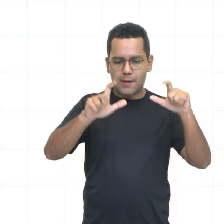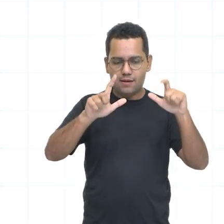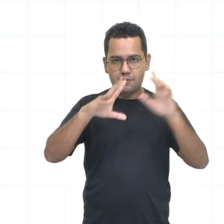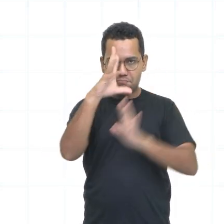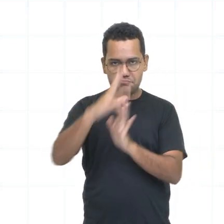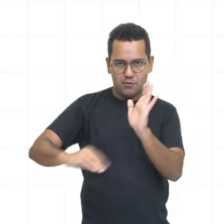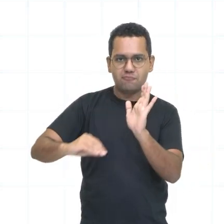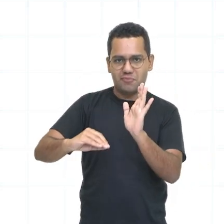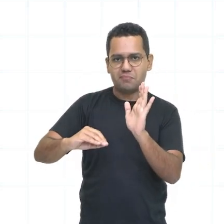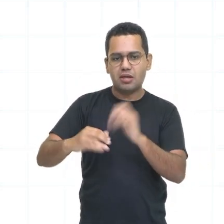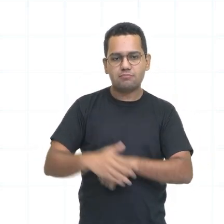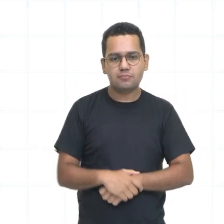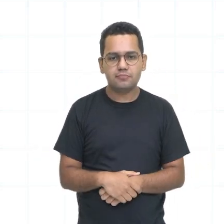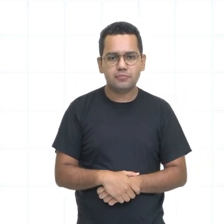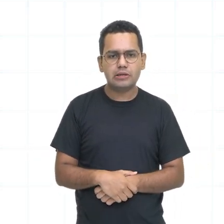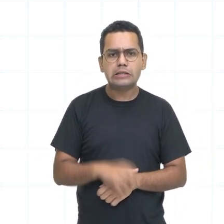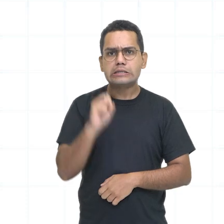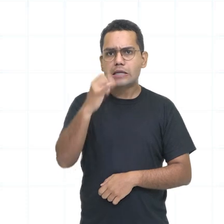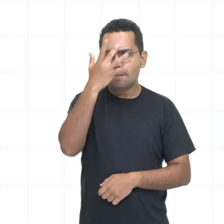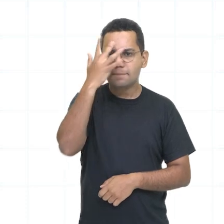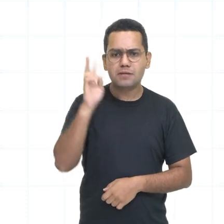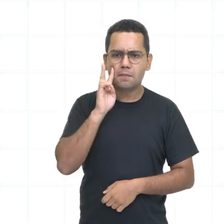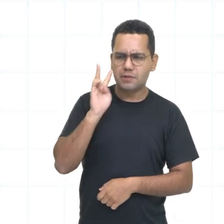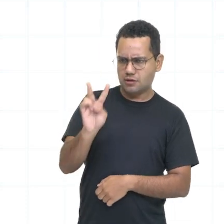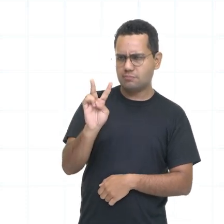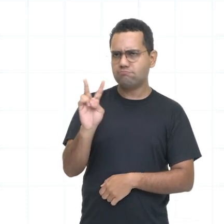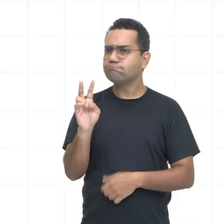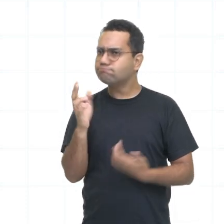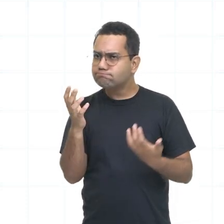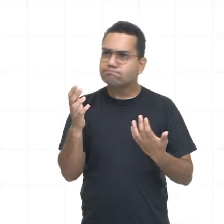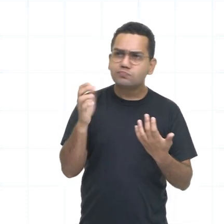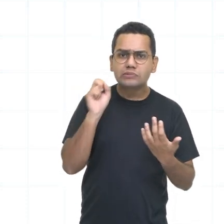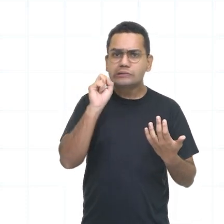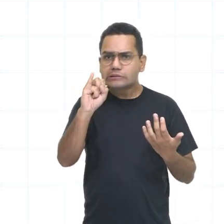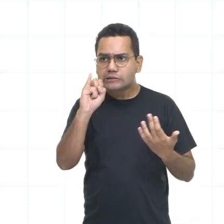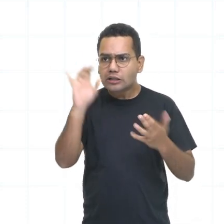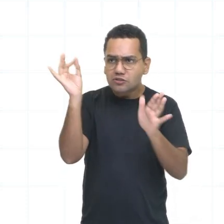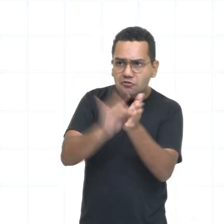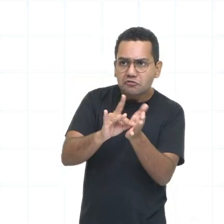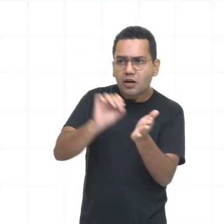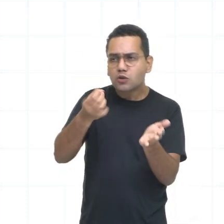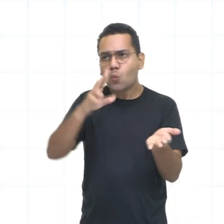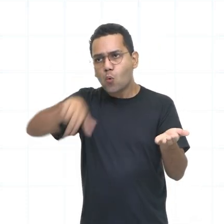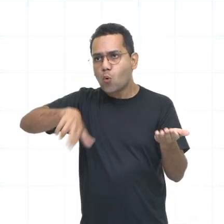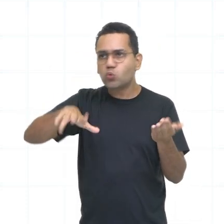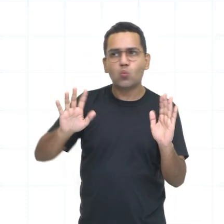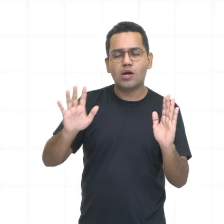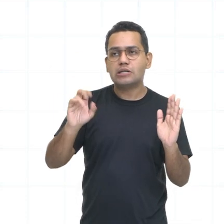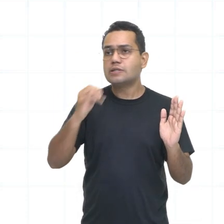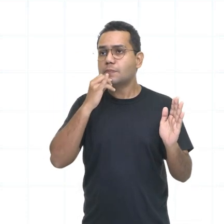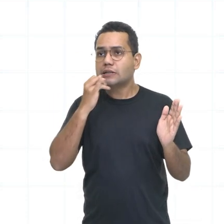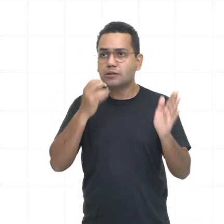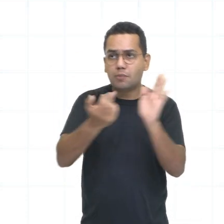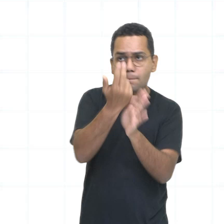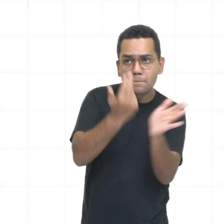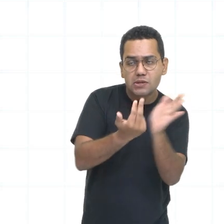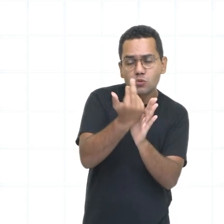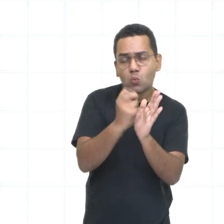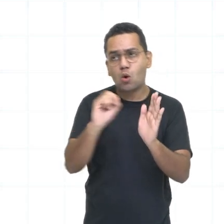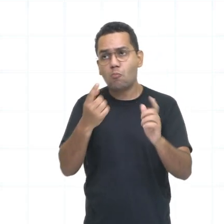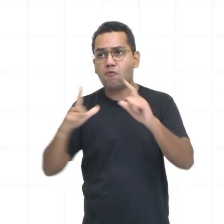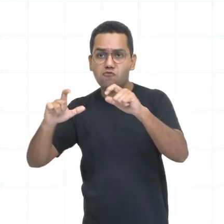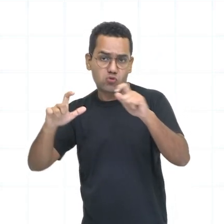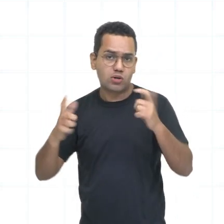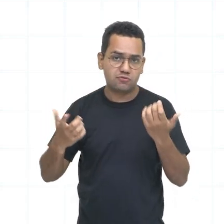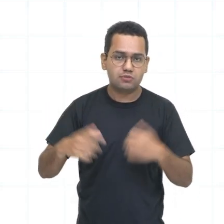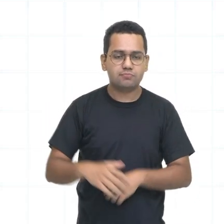resolução que, ao vê-la, o espectador se questiona se é uma pintura ou uma fotografia. O termo